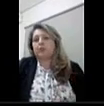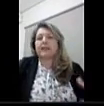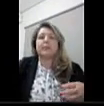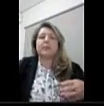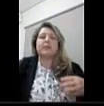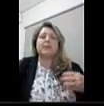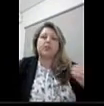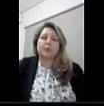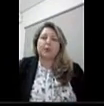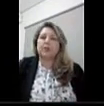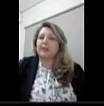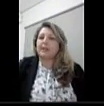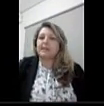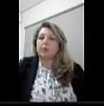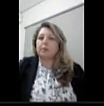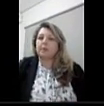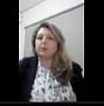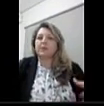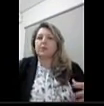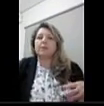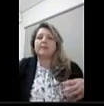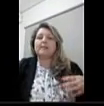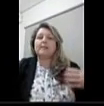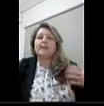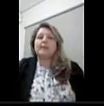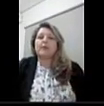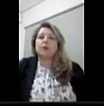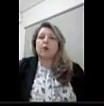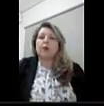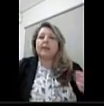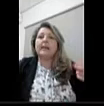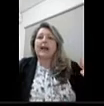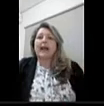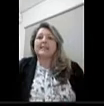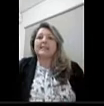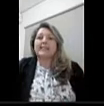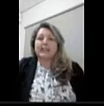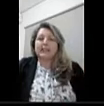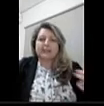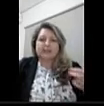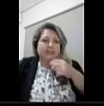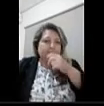Sugestivos aí, depois a gente pode passar algumas outras coisas. É, acho que é legal.